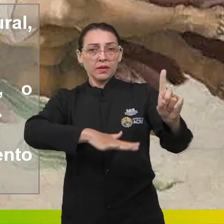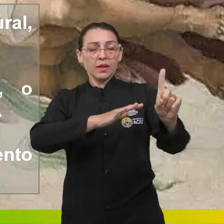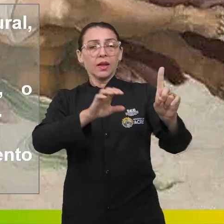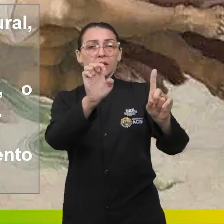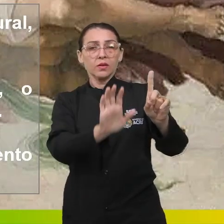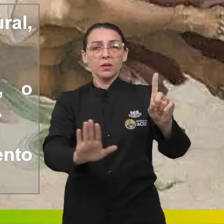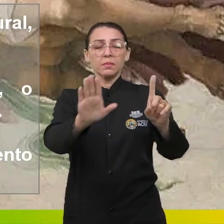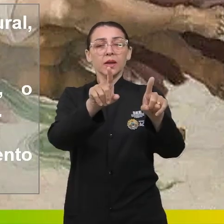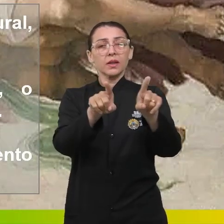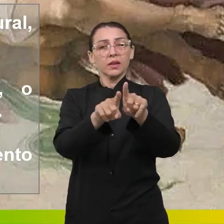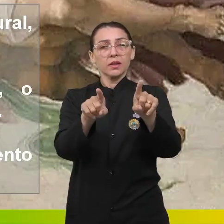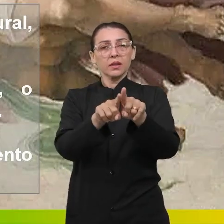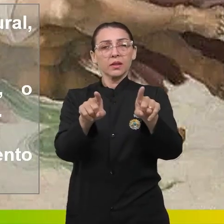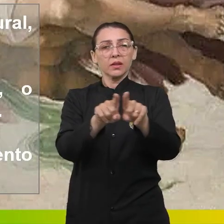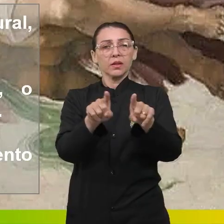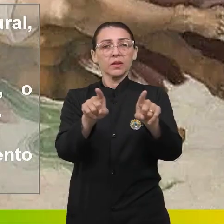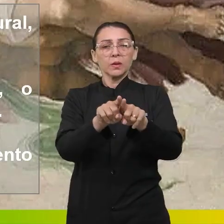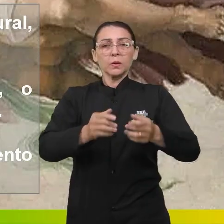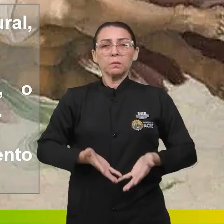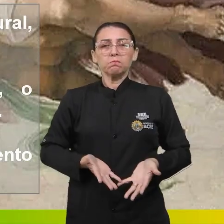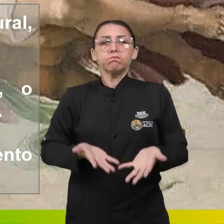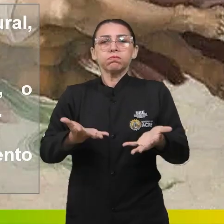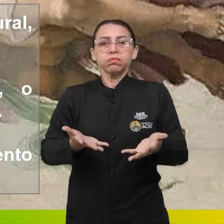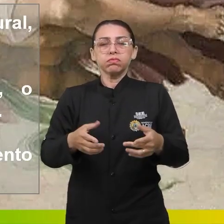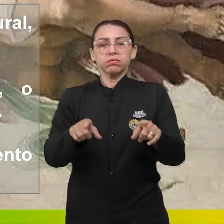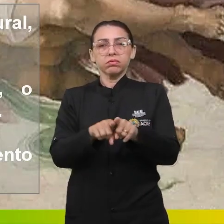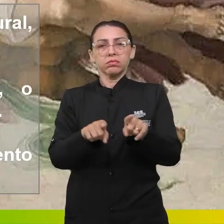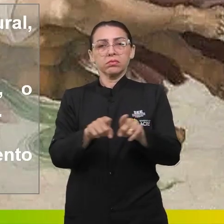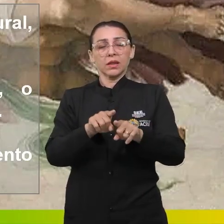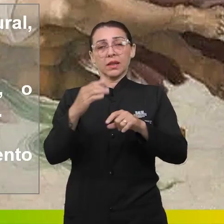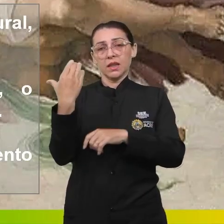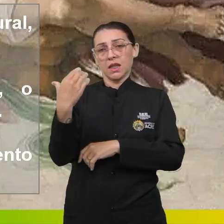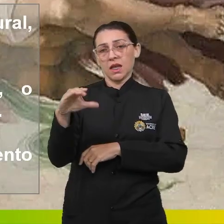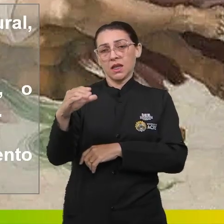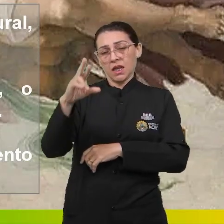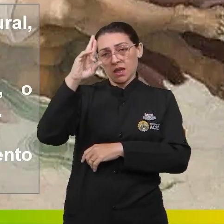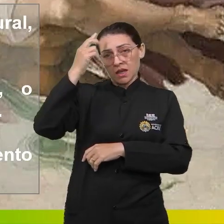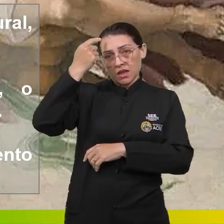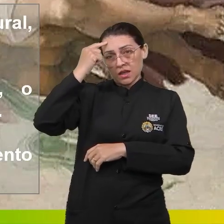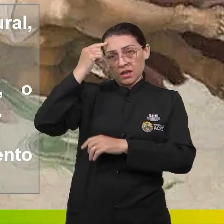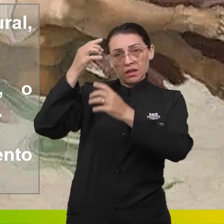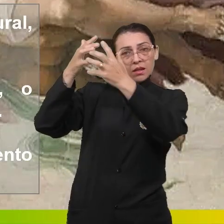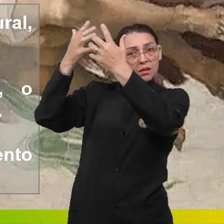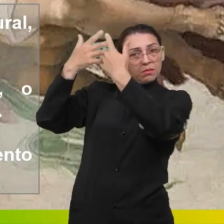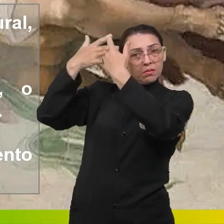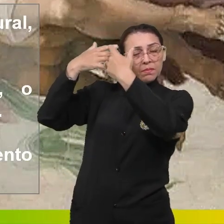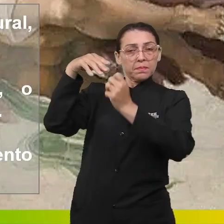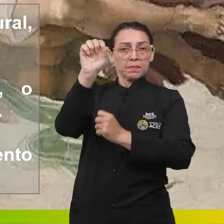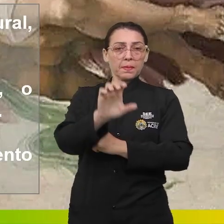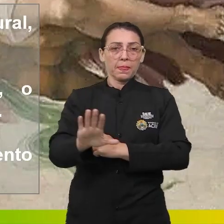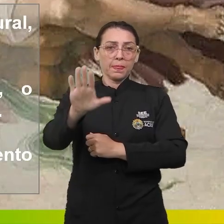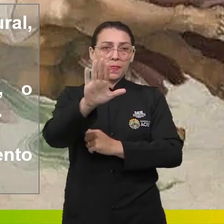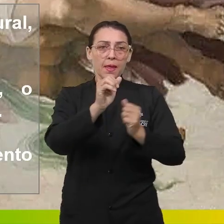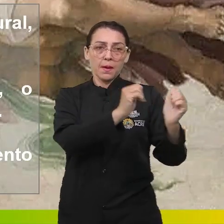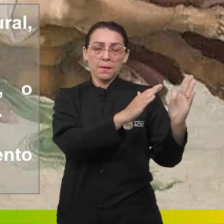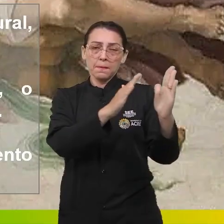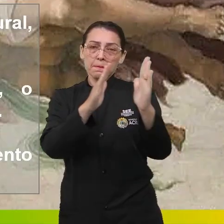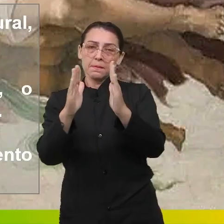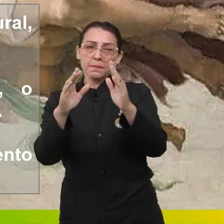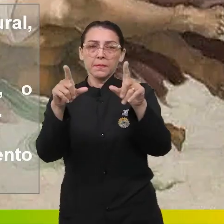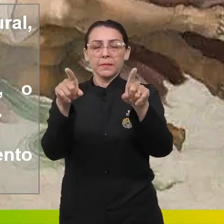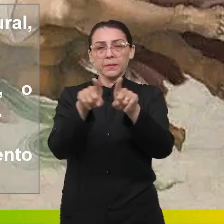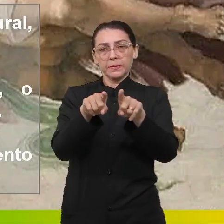europeia e um impulso enorme na ciência e na racionalidade da Europa. É um período,